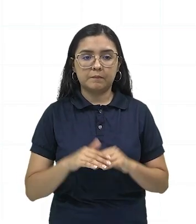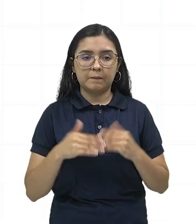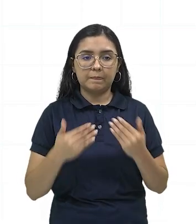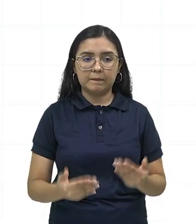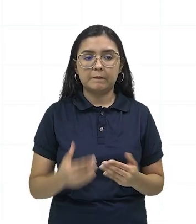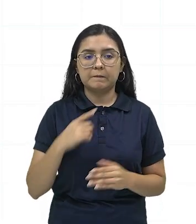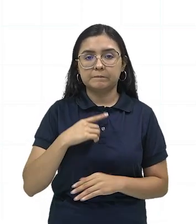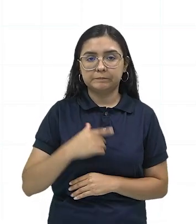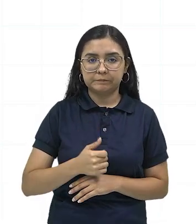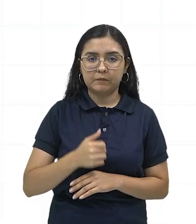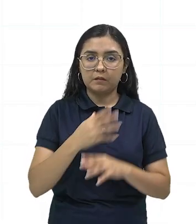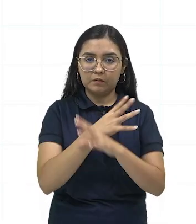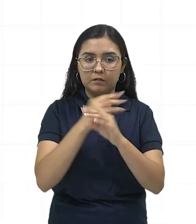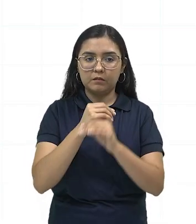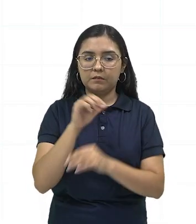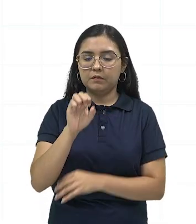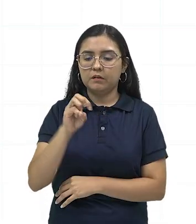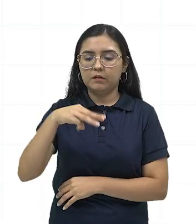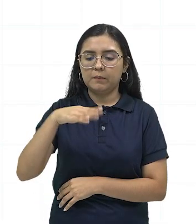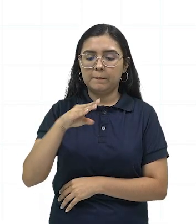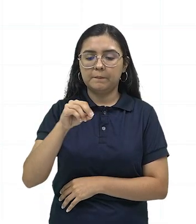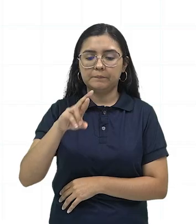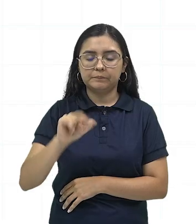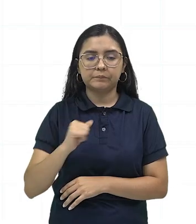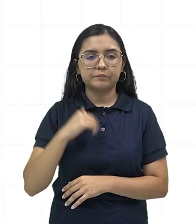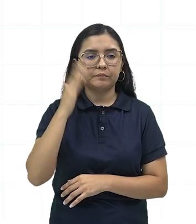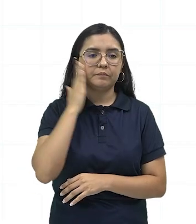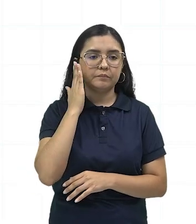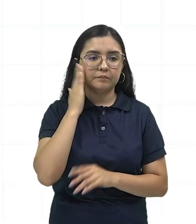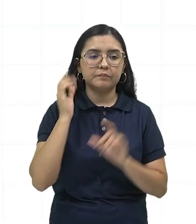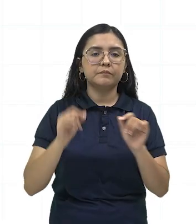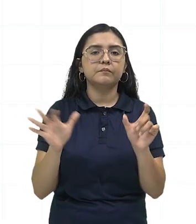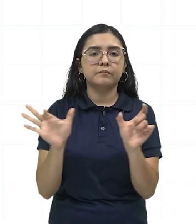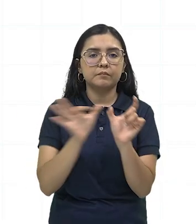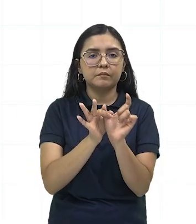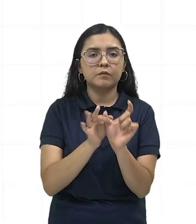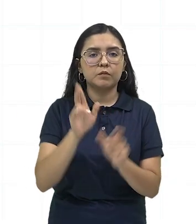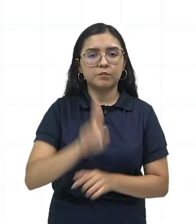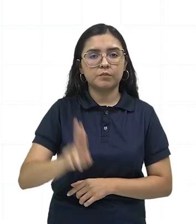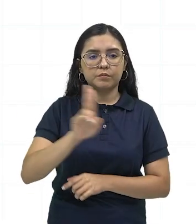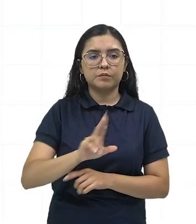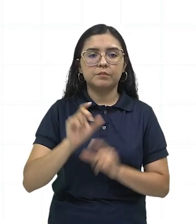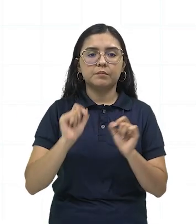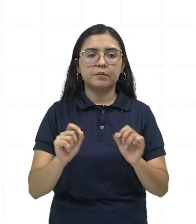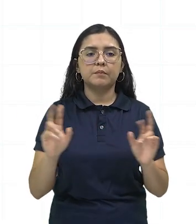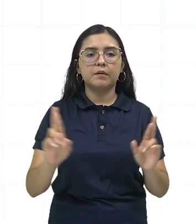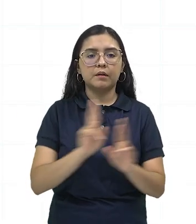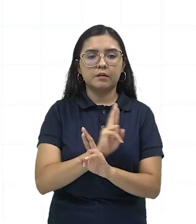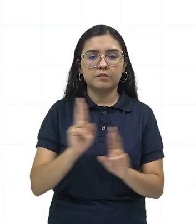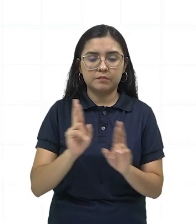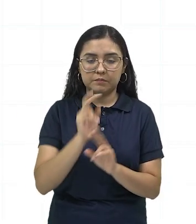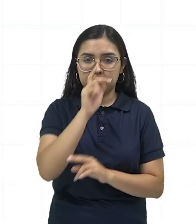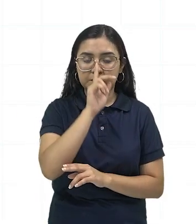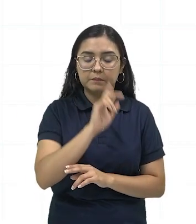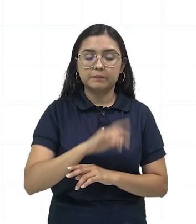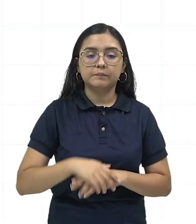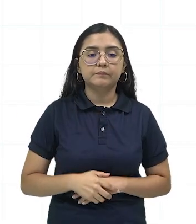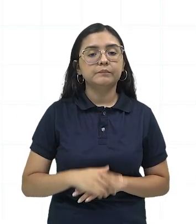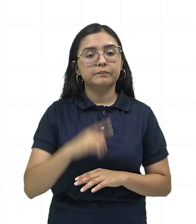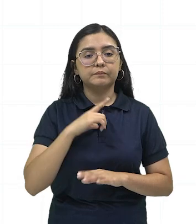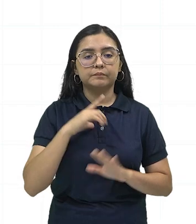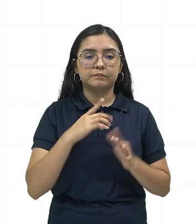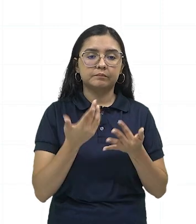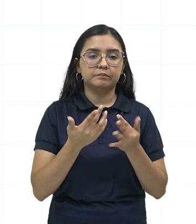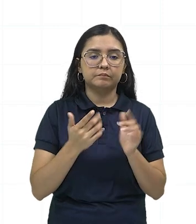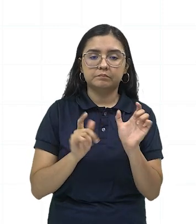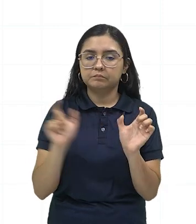Embora, olha só a nossa conjunção embora. E a gente vai saber que esses conectivos eles são muito utilizados para criar uma relação entre as partes do nosso